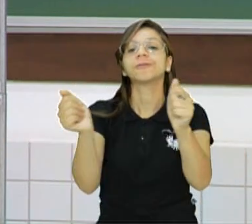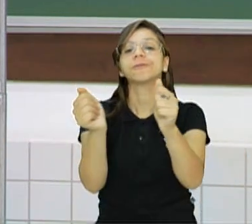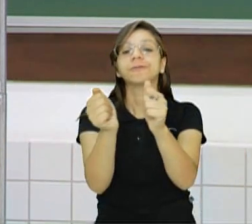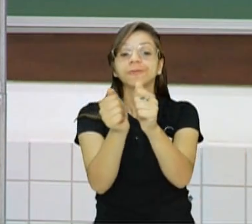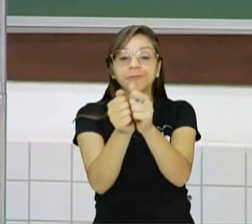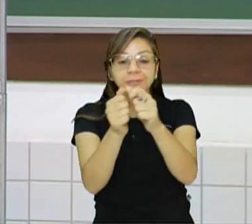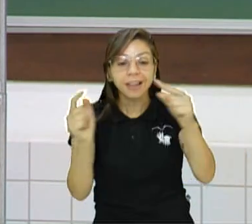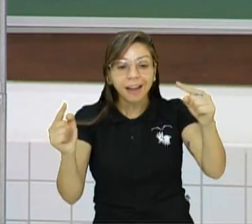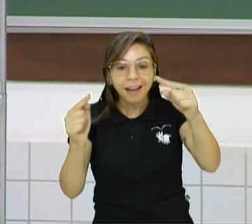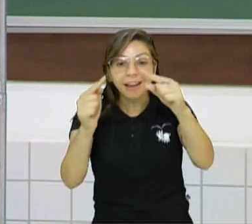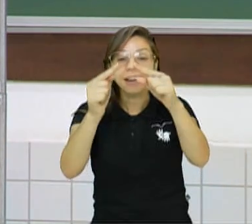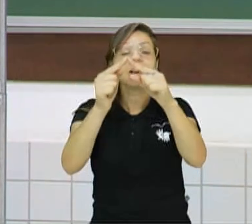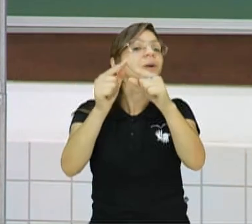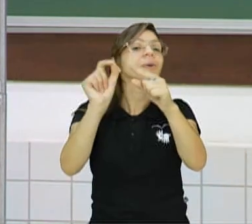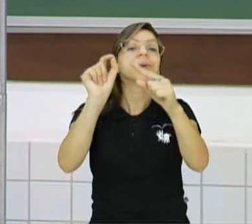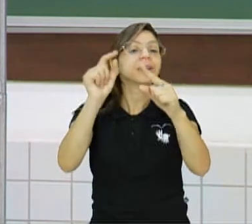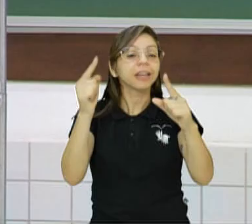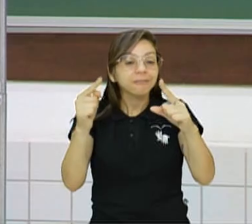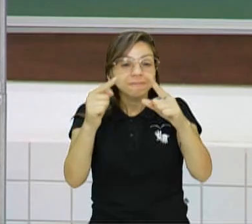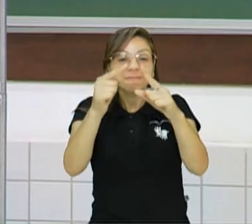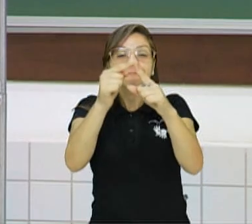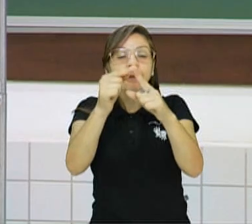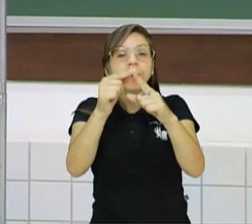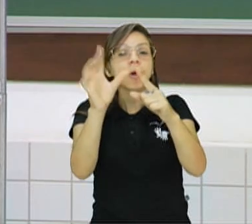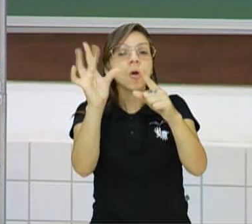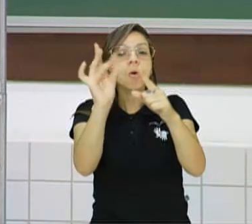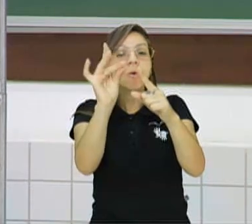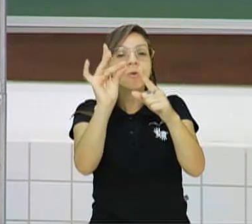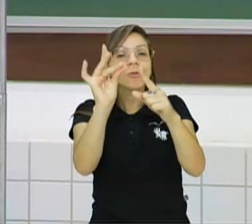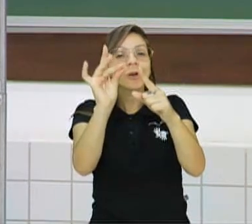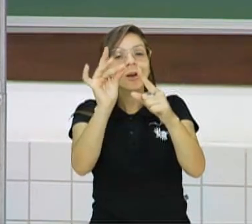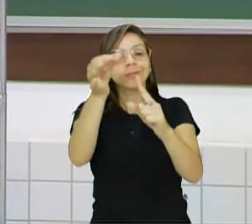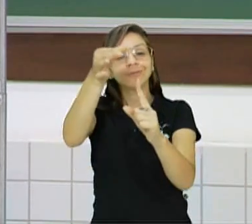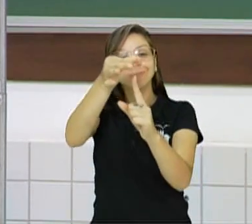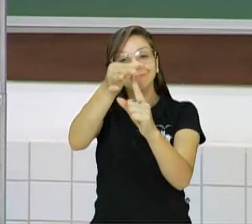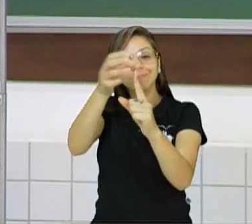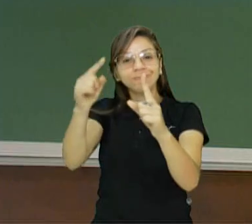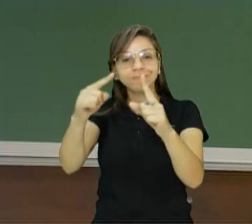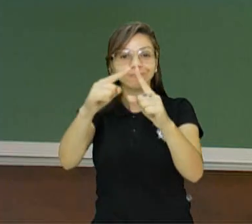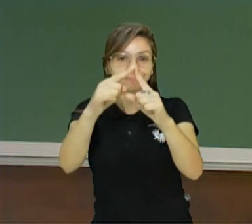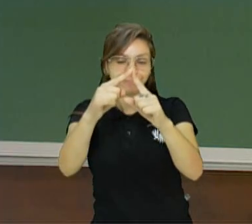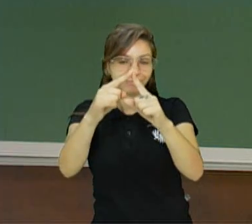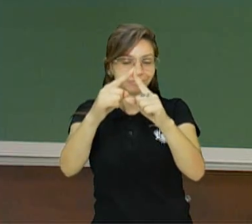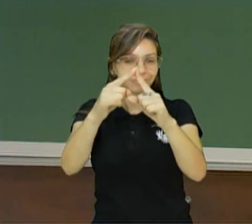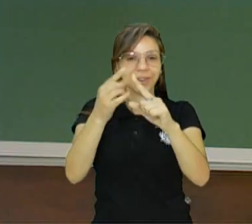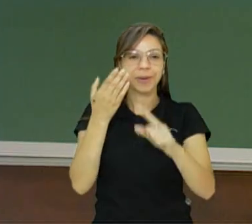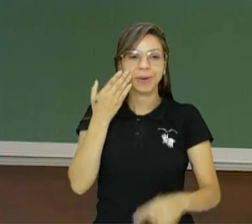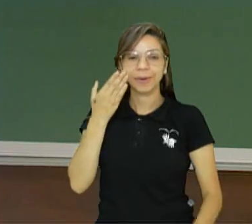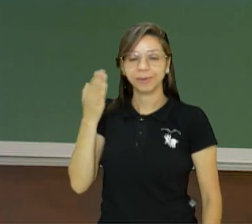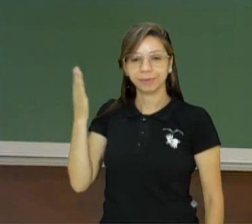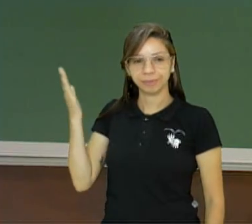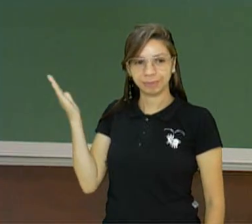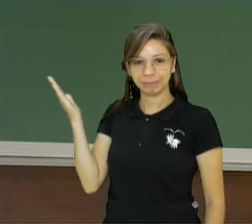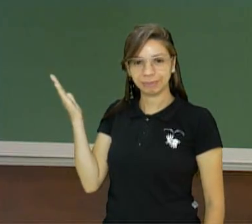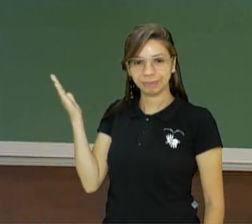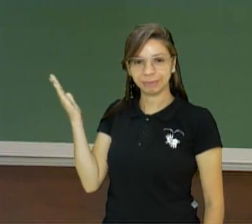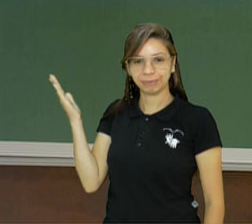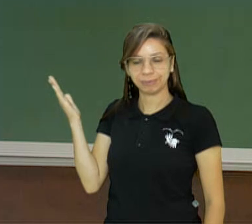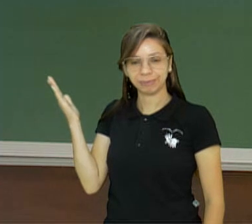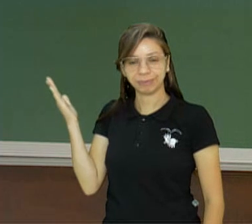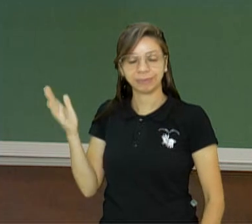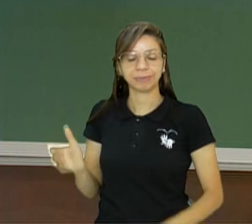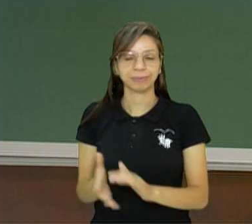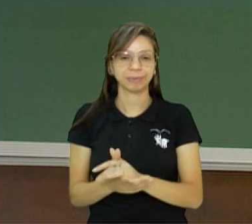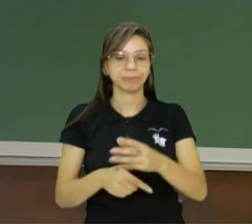Juntar eles. E com o que nós vamos juntar? Com uma jujuba. Então, olhem lá o próximo passo,